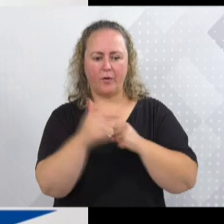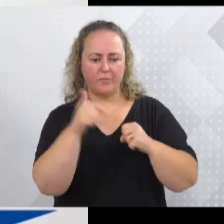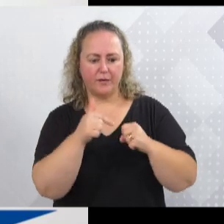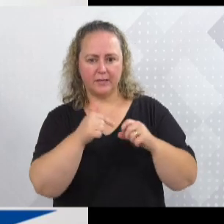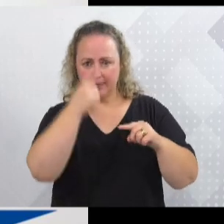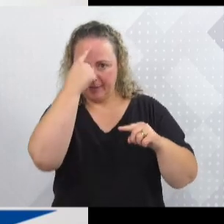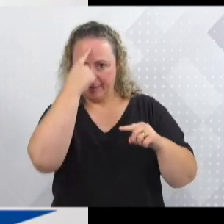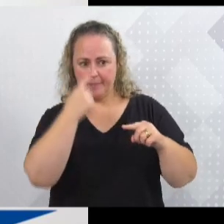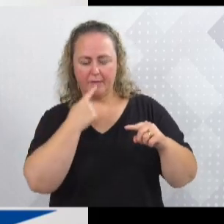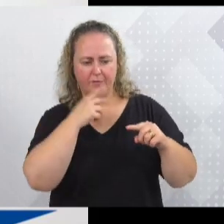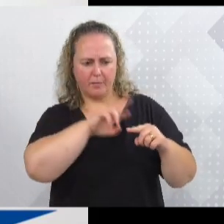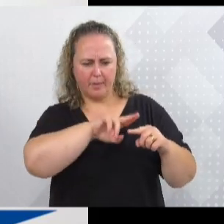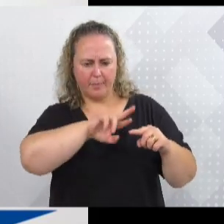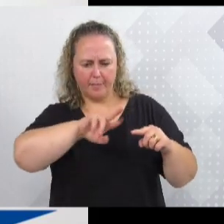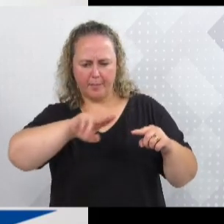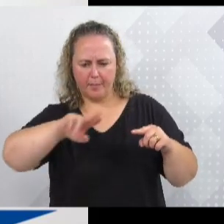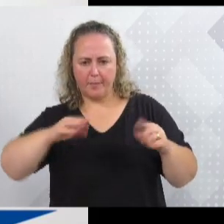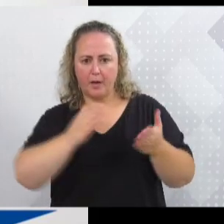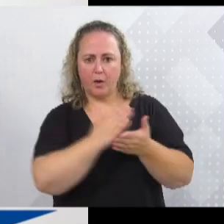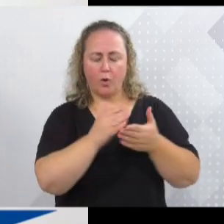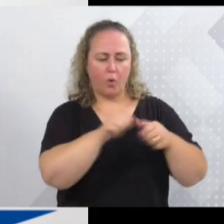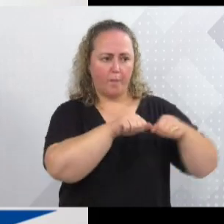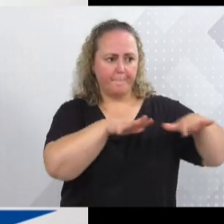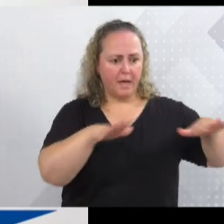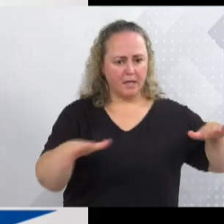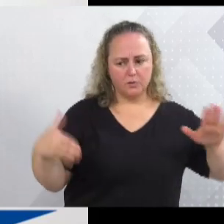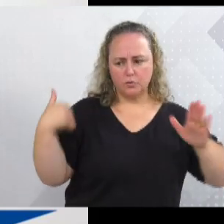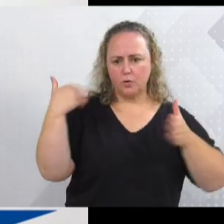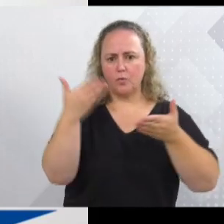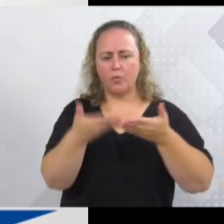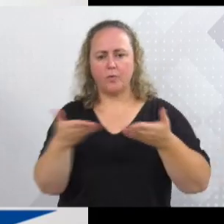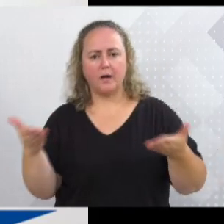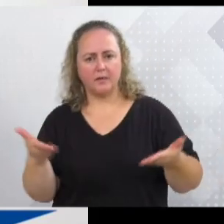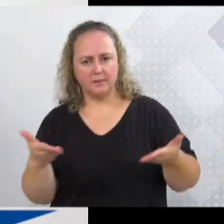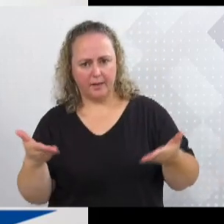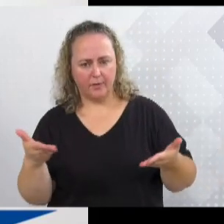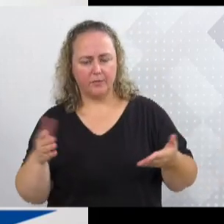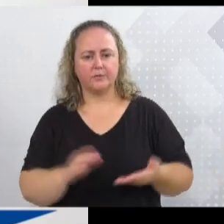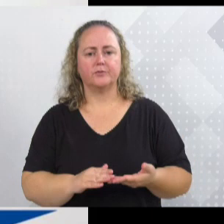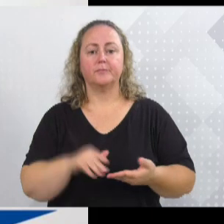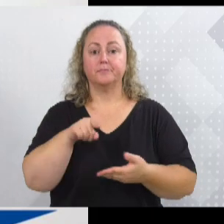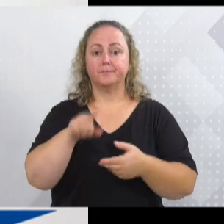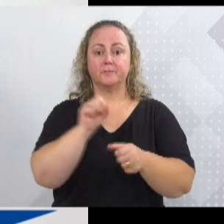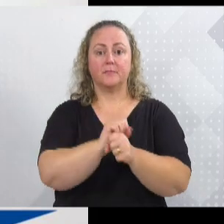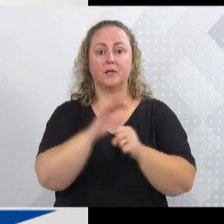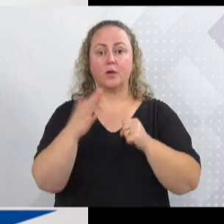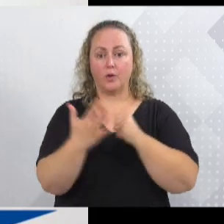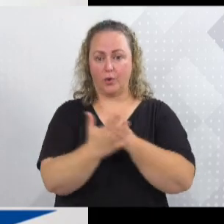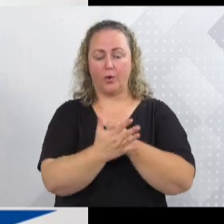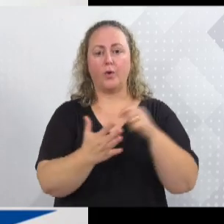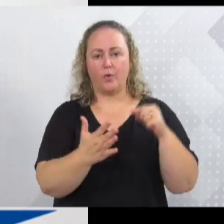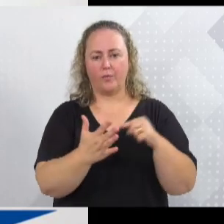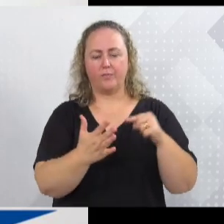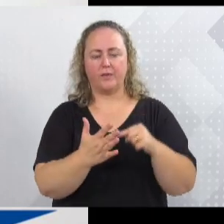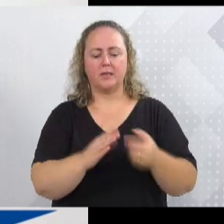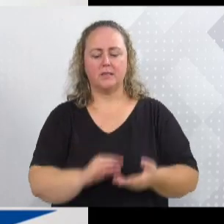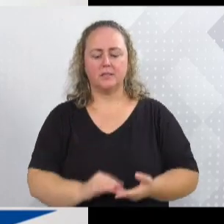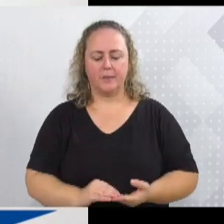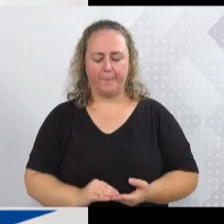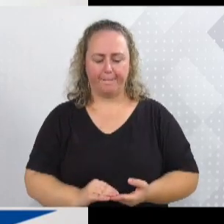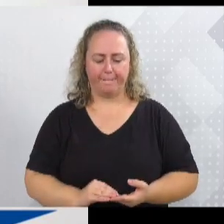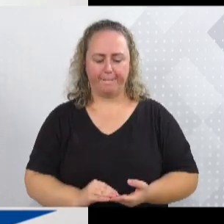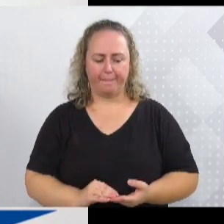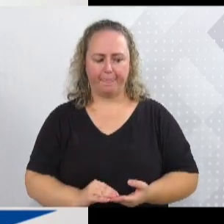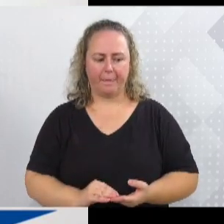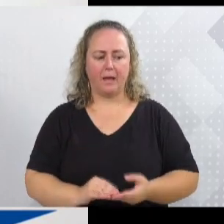de desenvolvimento, desde o início da pandemia até hoje. E a Covid, por mais que não tenham